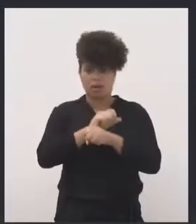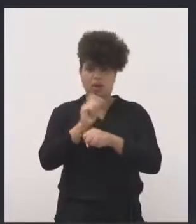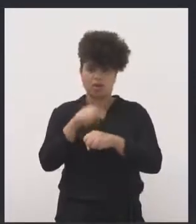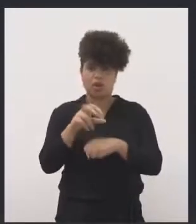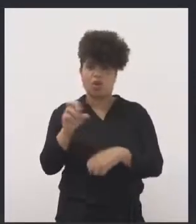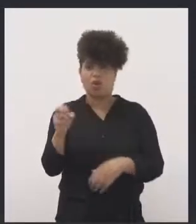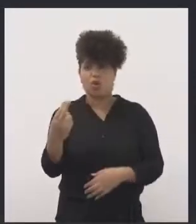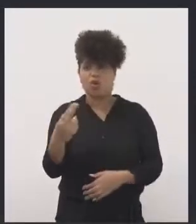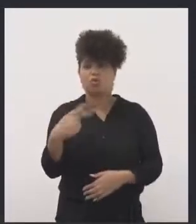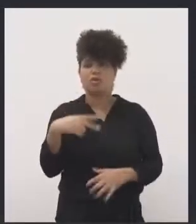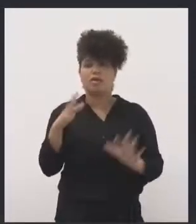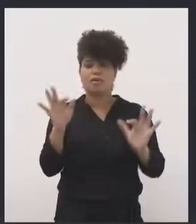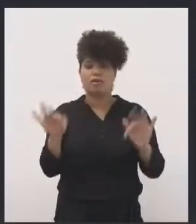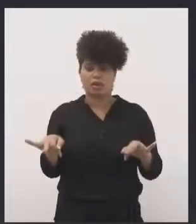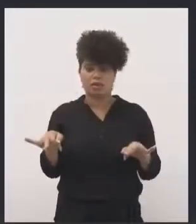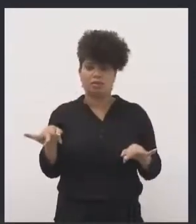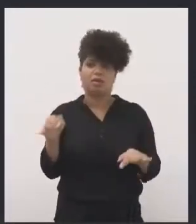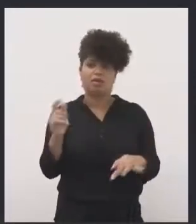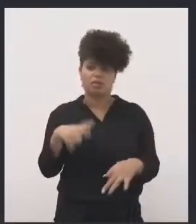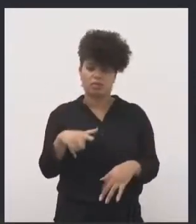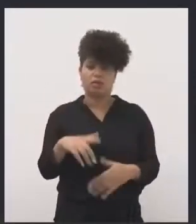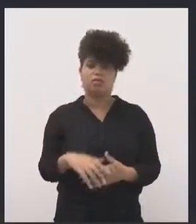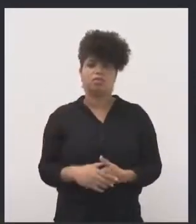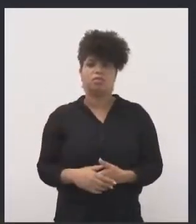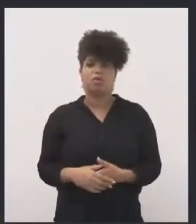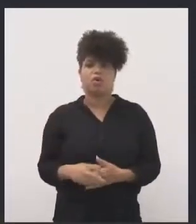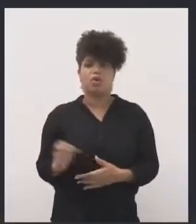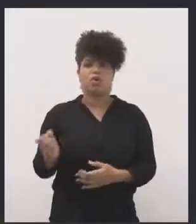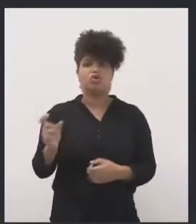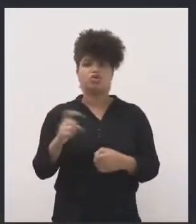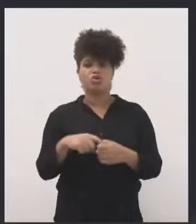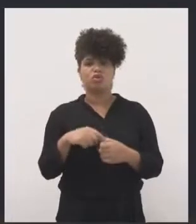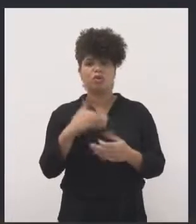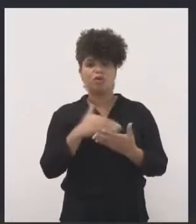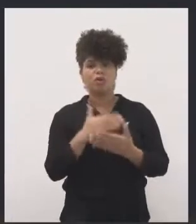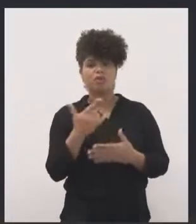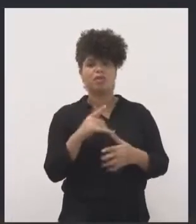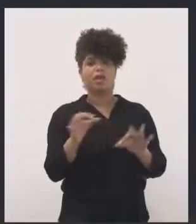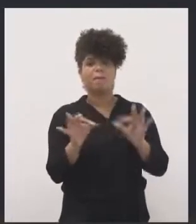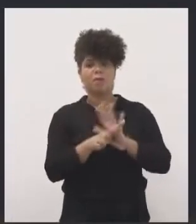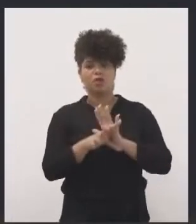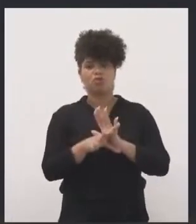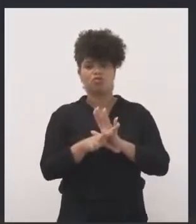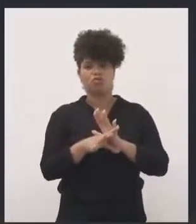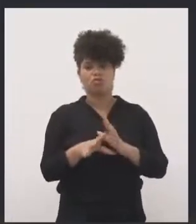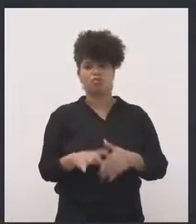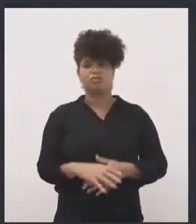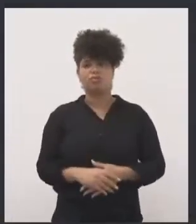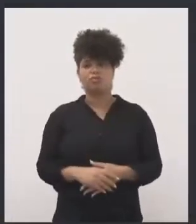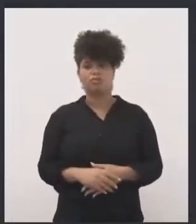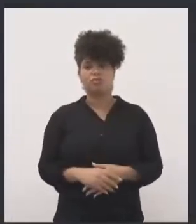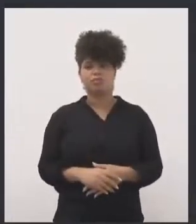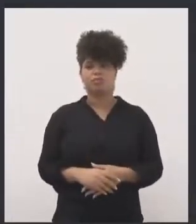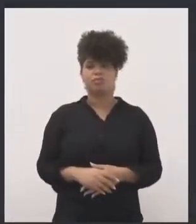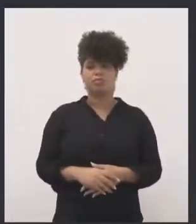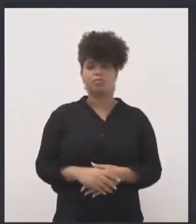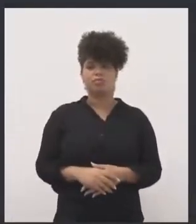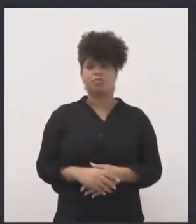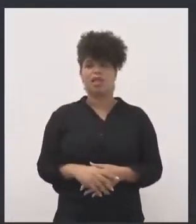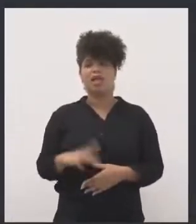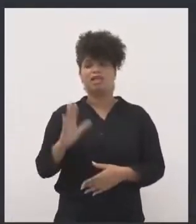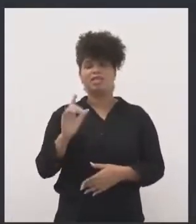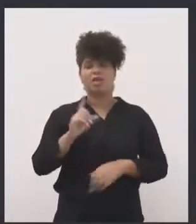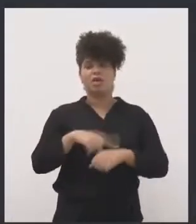se eu quiser finalizar, eu posso simplesmente clicar em pronto e finalizar. Que o Canva já